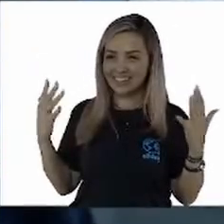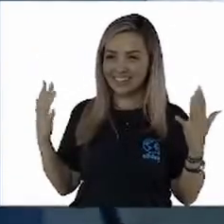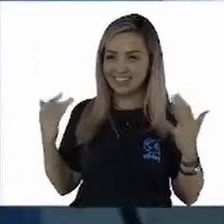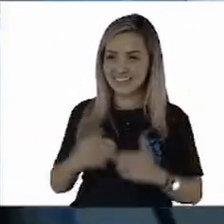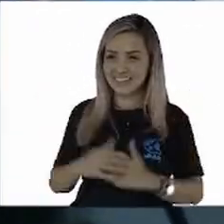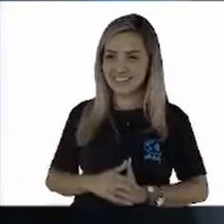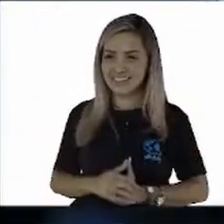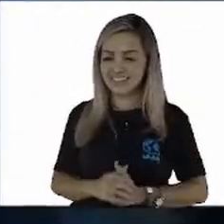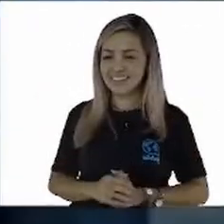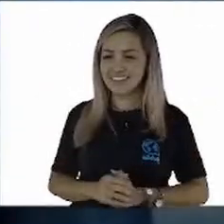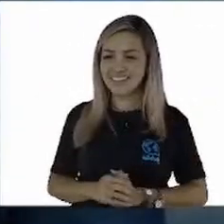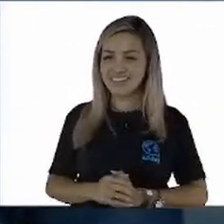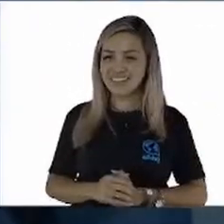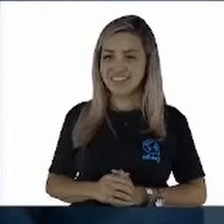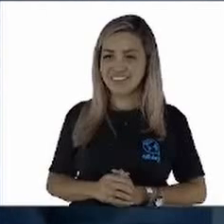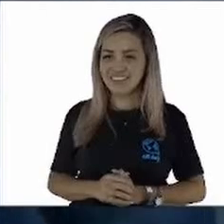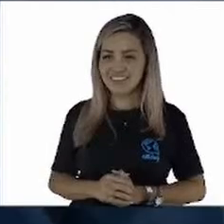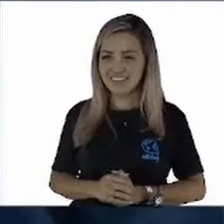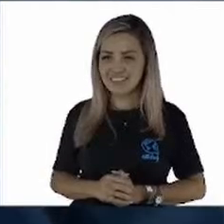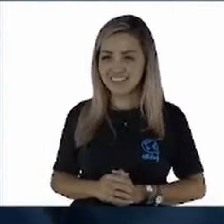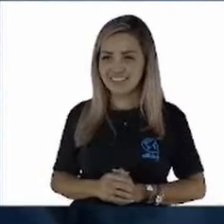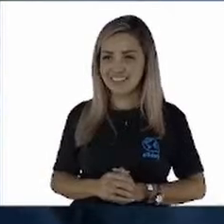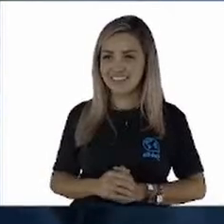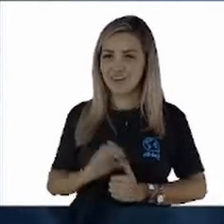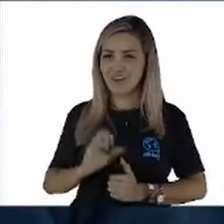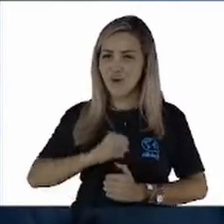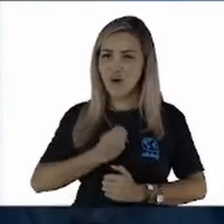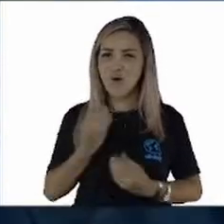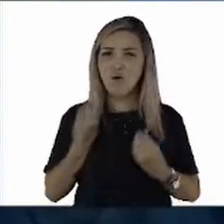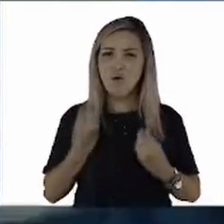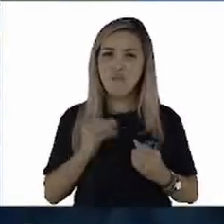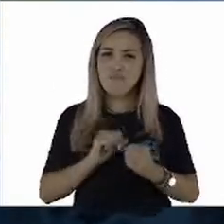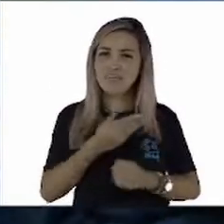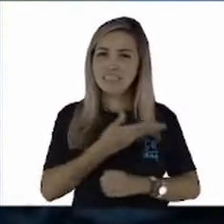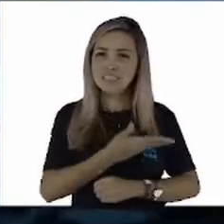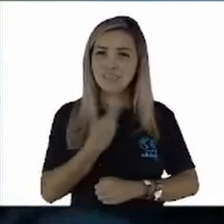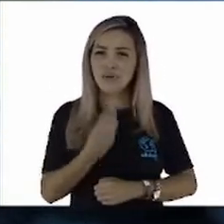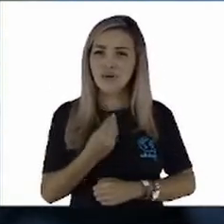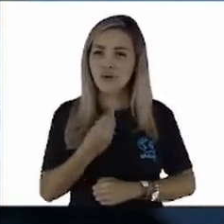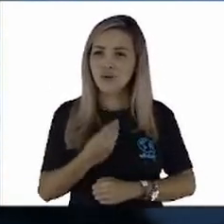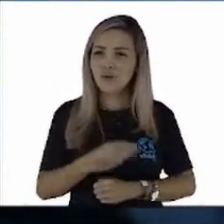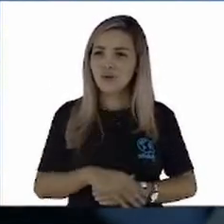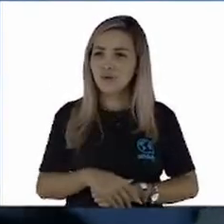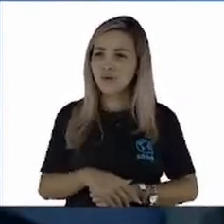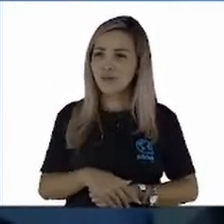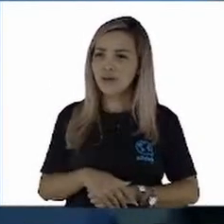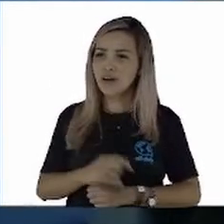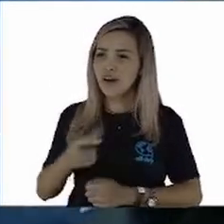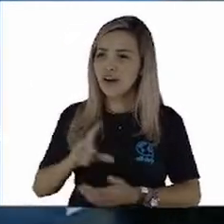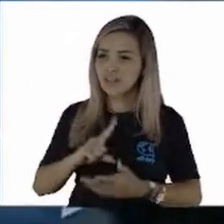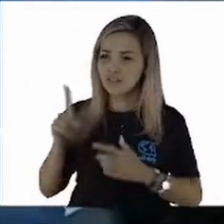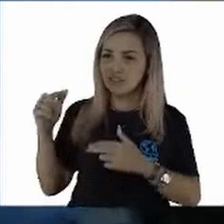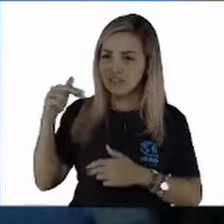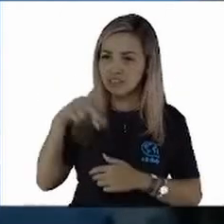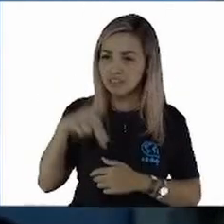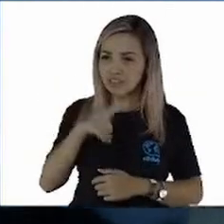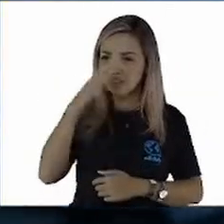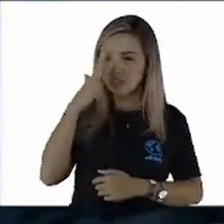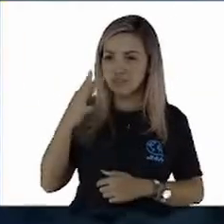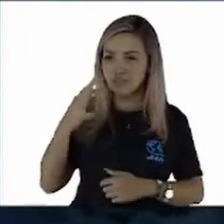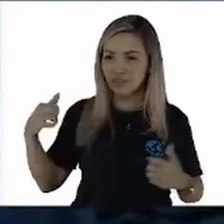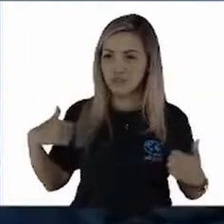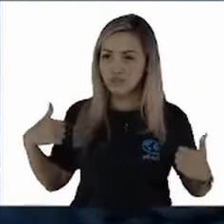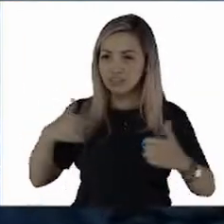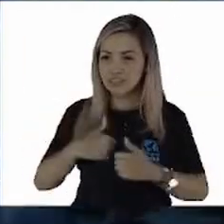Robson, tira aqui. Dá um ódio, né? Desgraçado, como é que faz? Eu tinha um ódio demais. Vitor Hugo, antes de descer, o outro não entendeu. Eu tô de